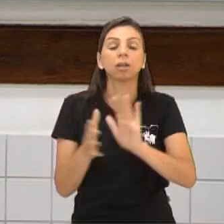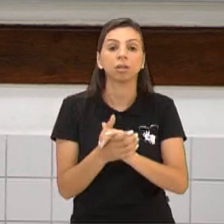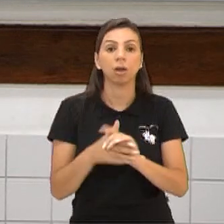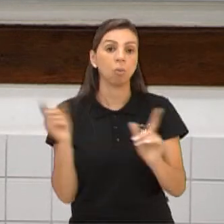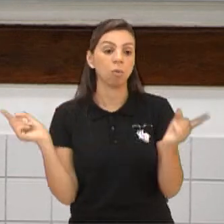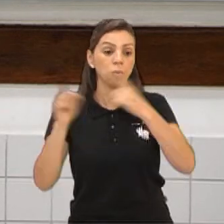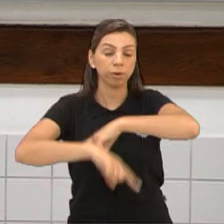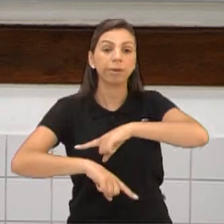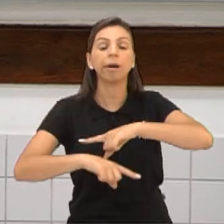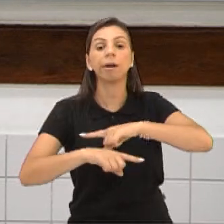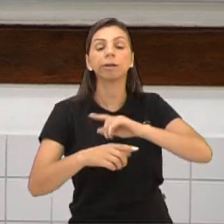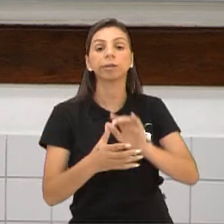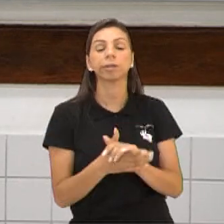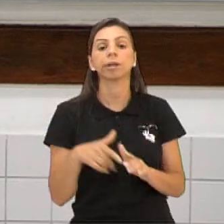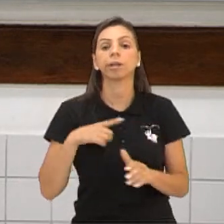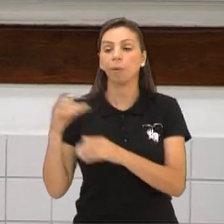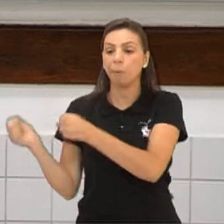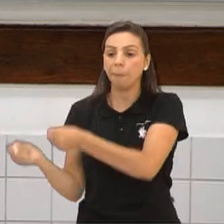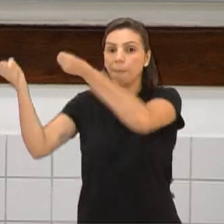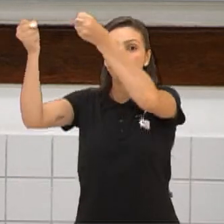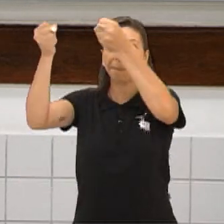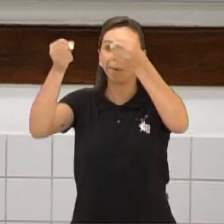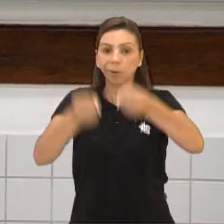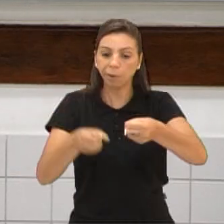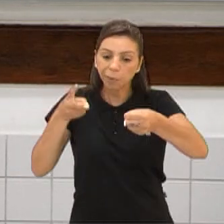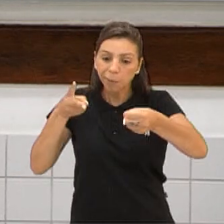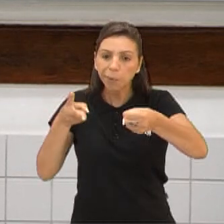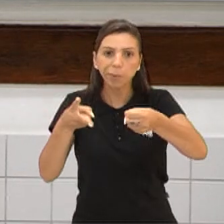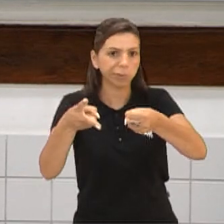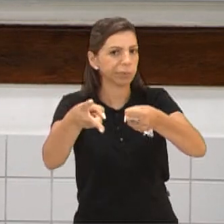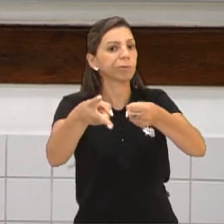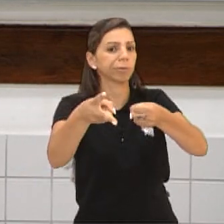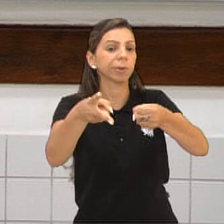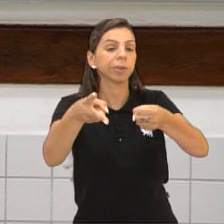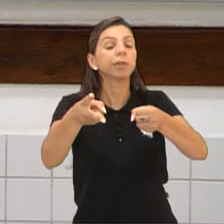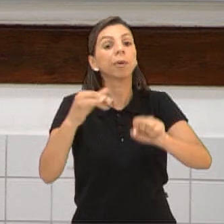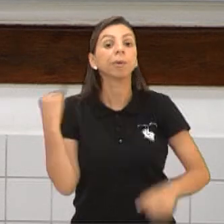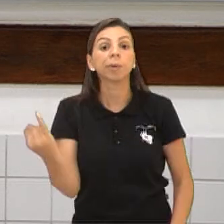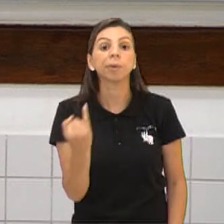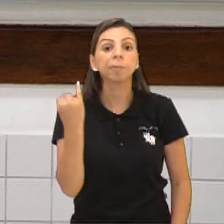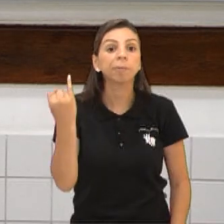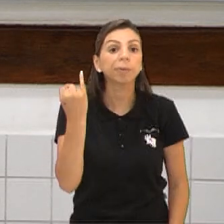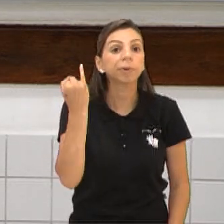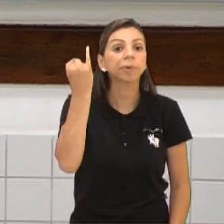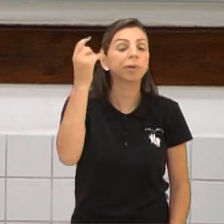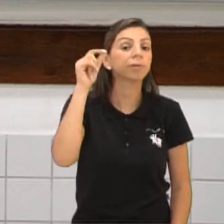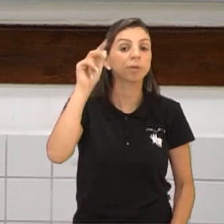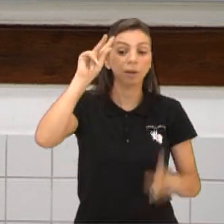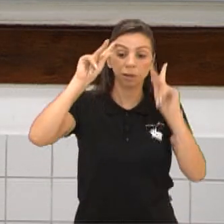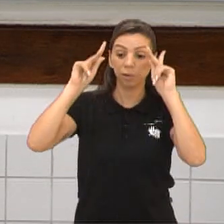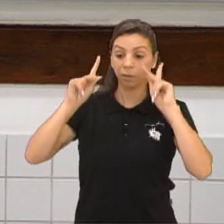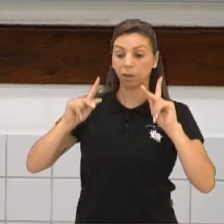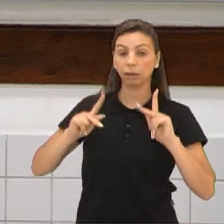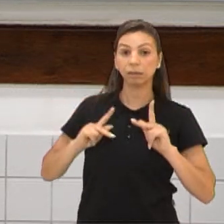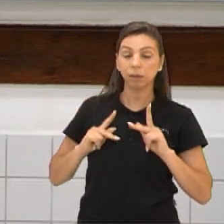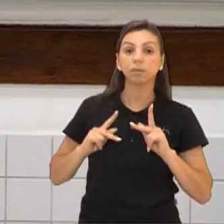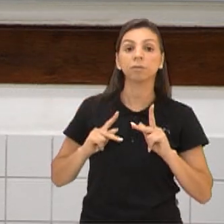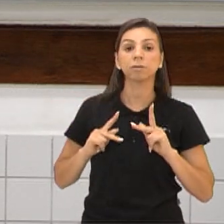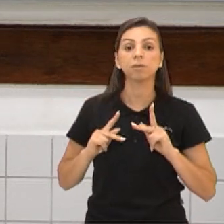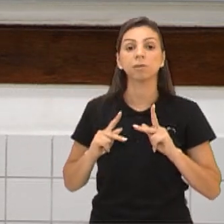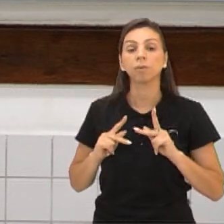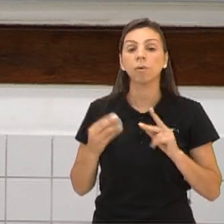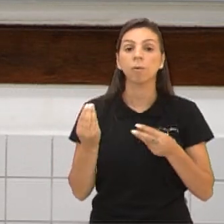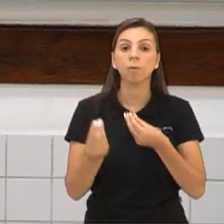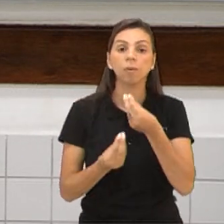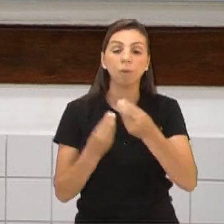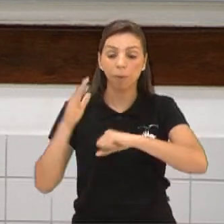que determinados poderes vão se mantendo e por aí vai. Então é importante que o ser humano faça valer a sua